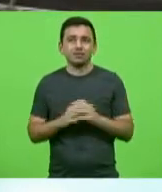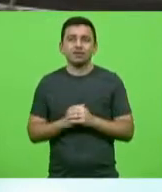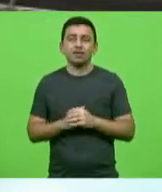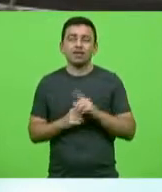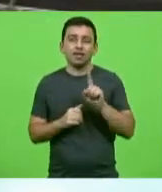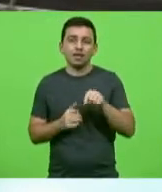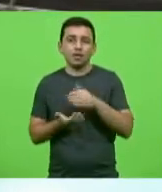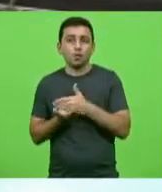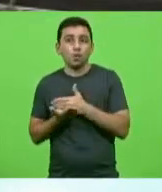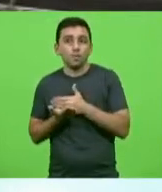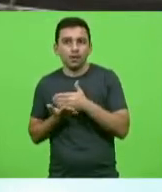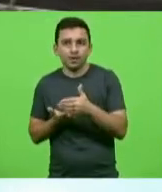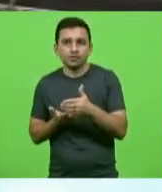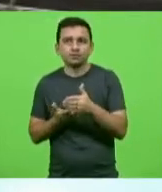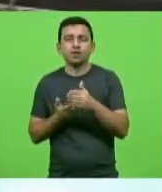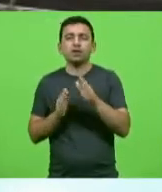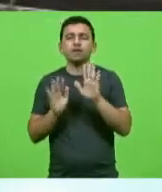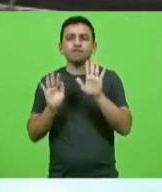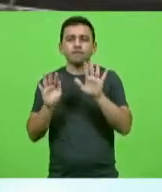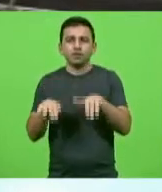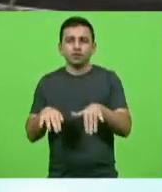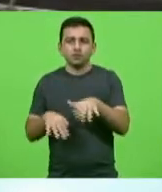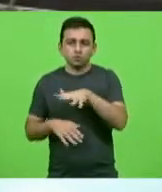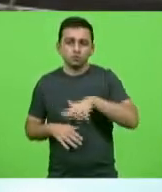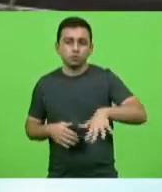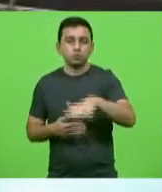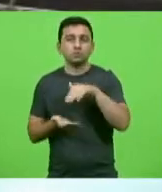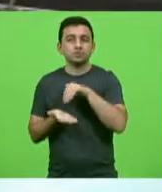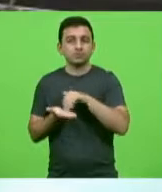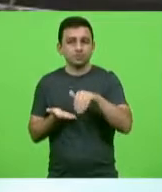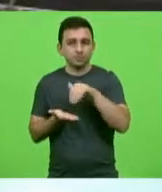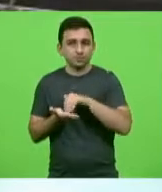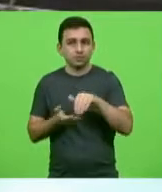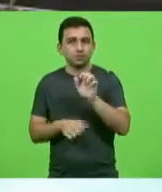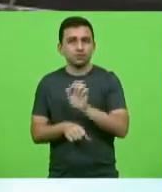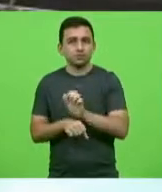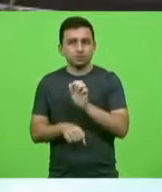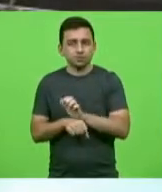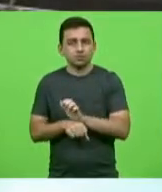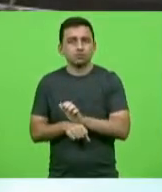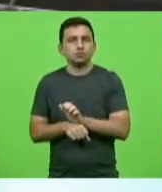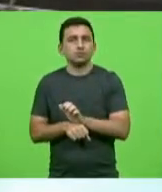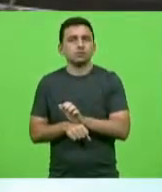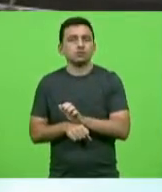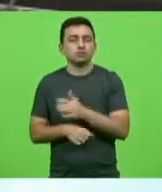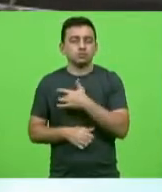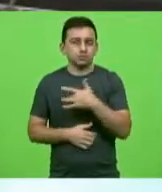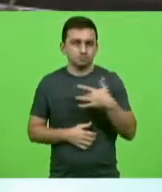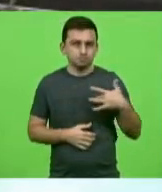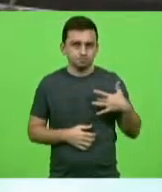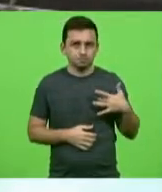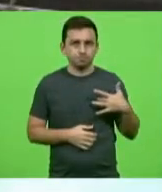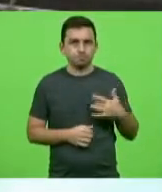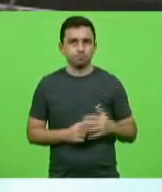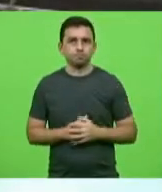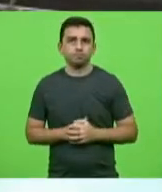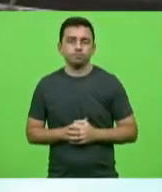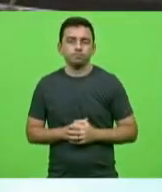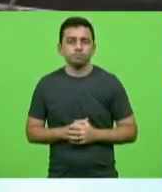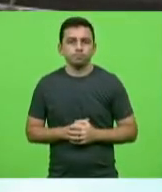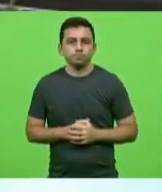procedimento iniciado e exaurido integralmente no âmbito da Secretaria de Estado da Saúde.